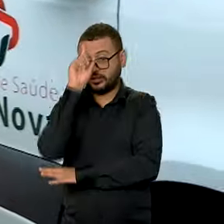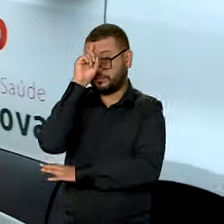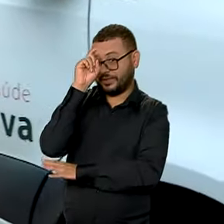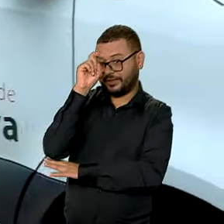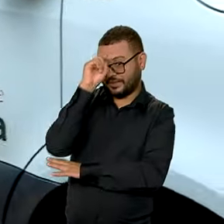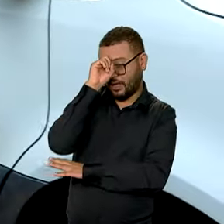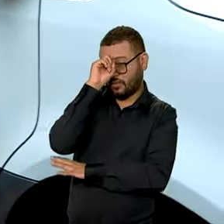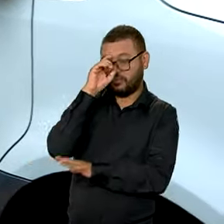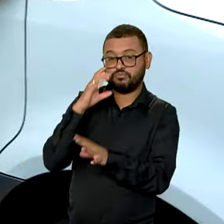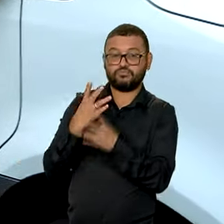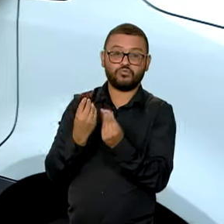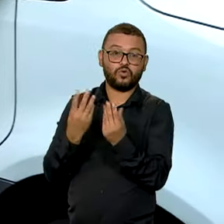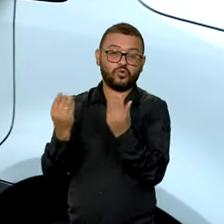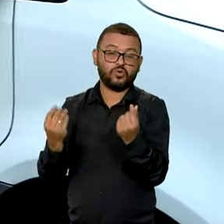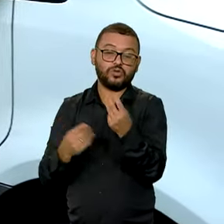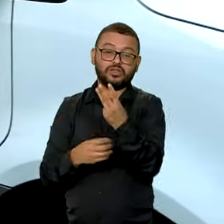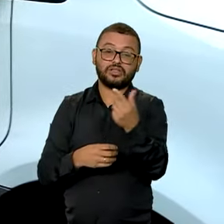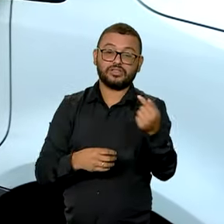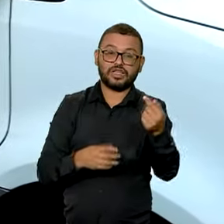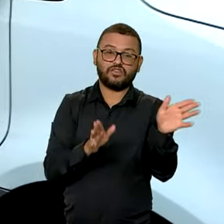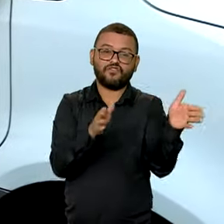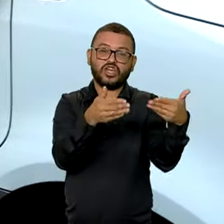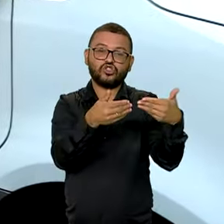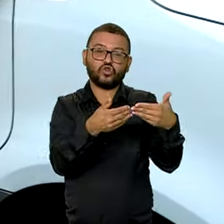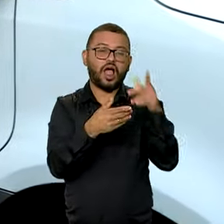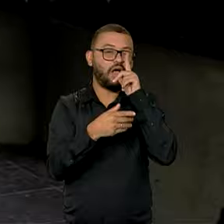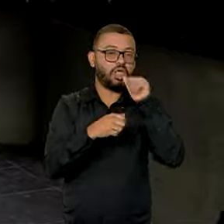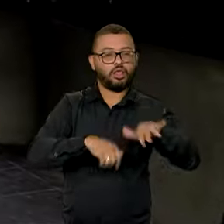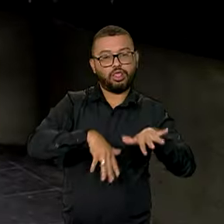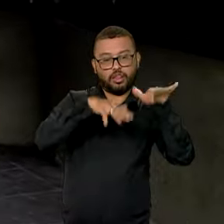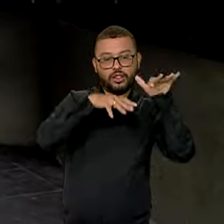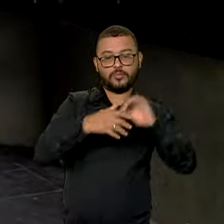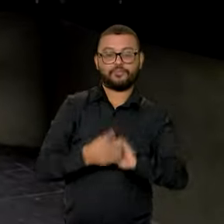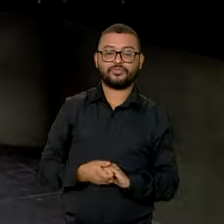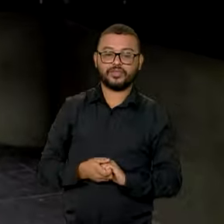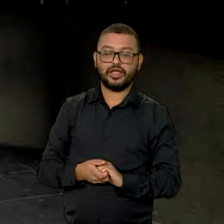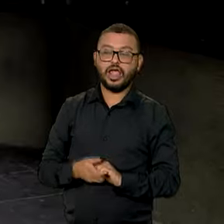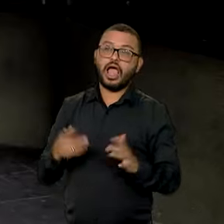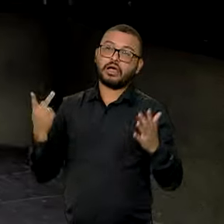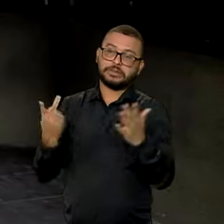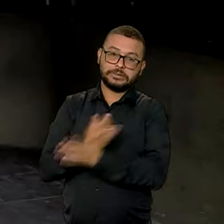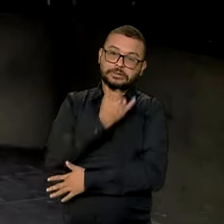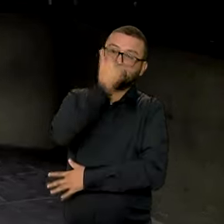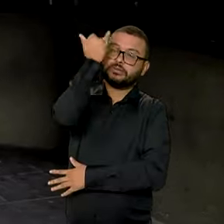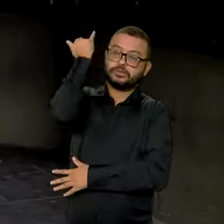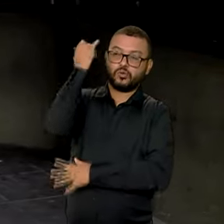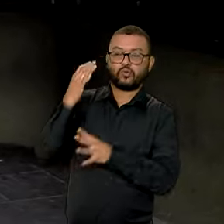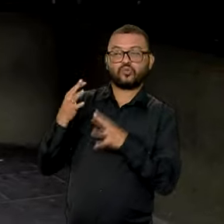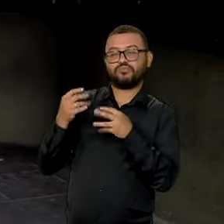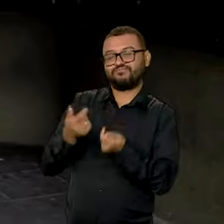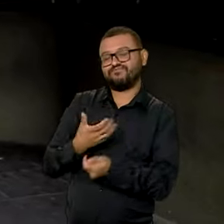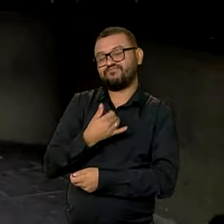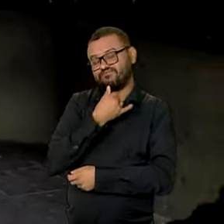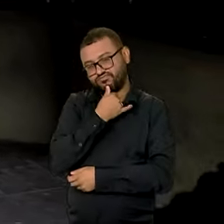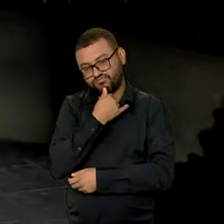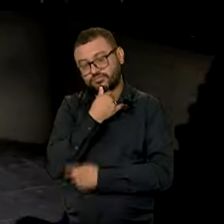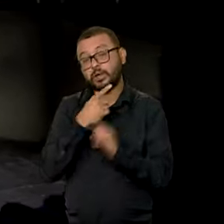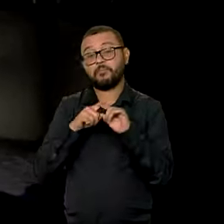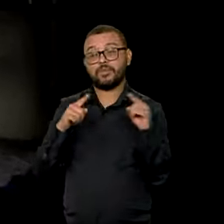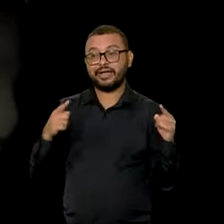saúde, 37 foram fechadas durante as enchentes. Depois de toda essa desgraça aí que aconteceu, a gente tem